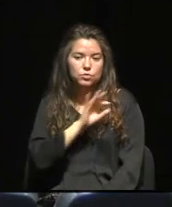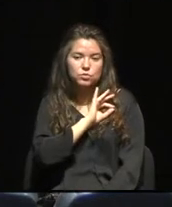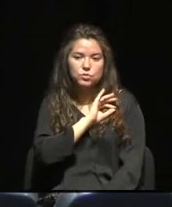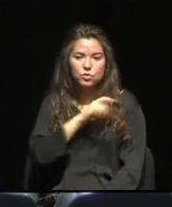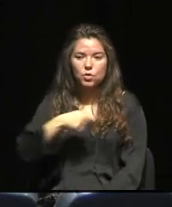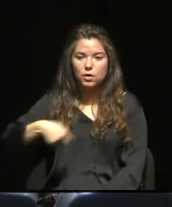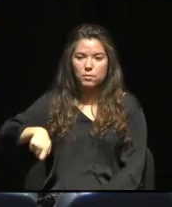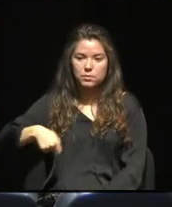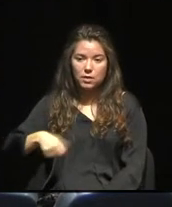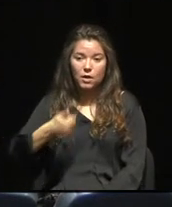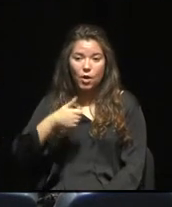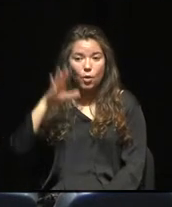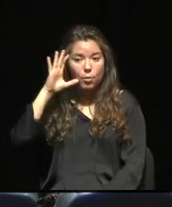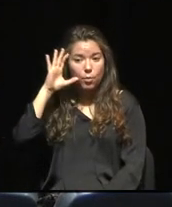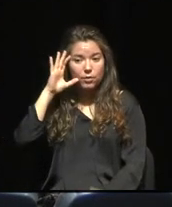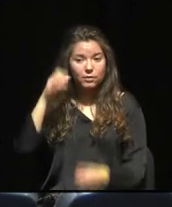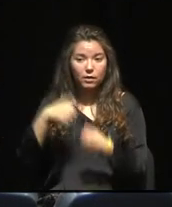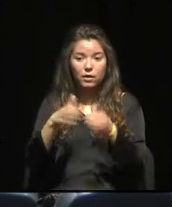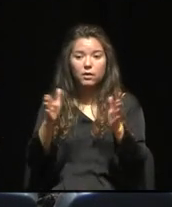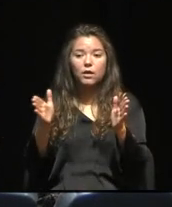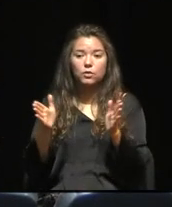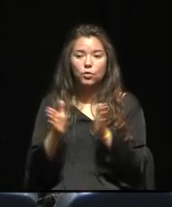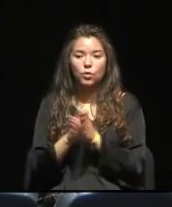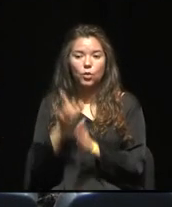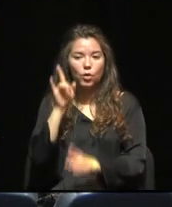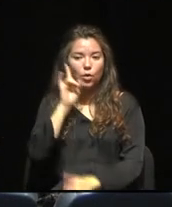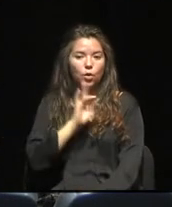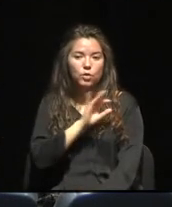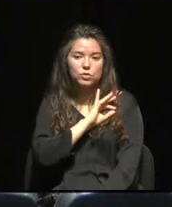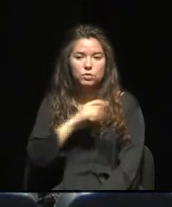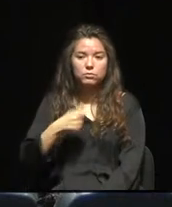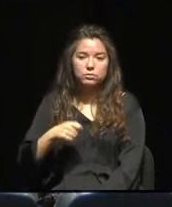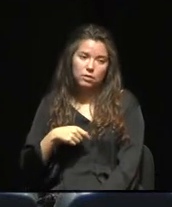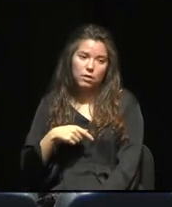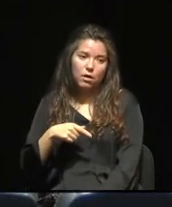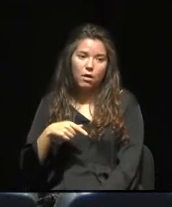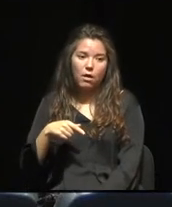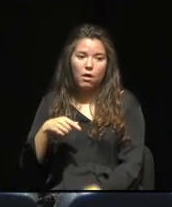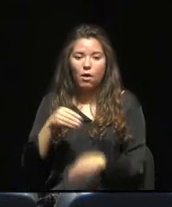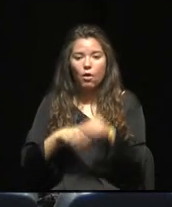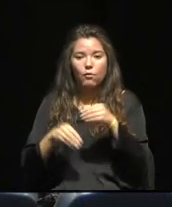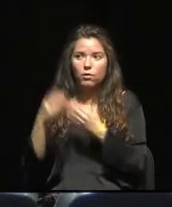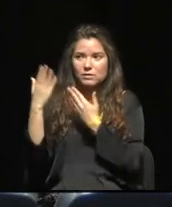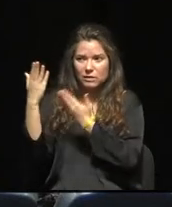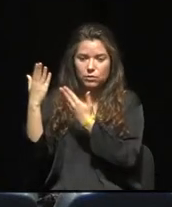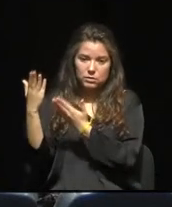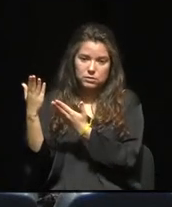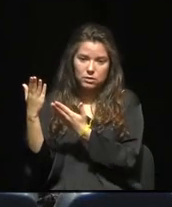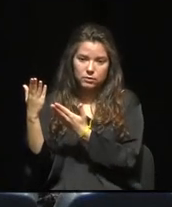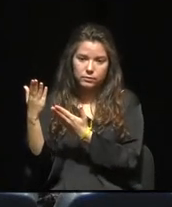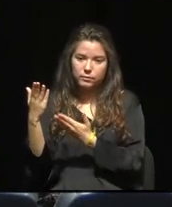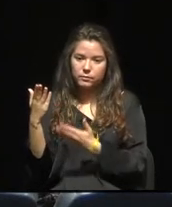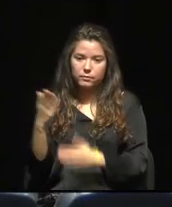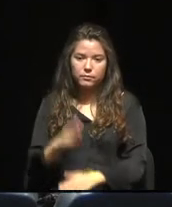e boa tarde a todos ó senhora Presidente Isto é um voto de saudação em que se pede